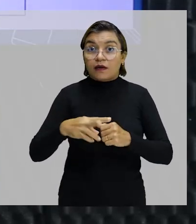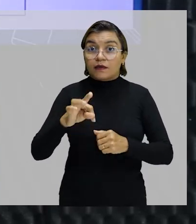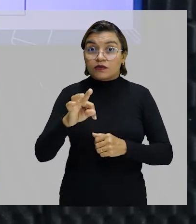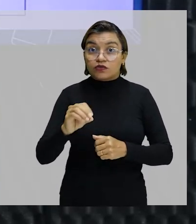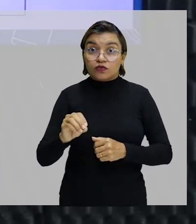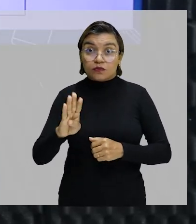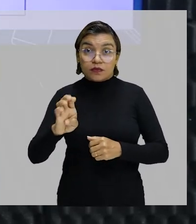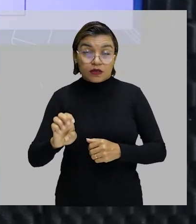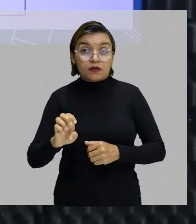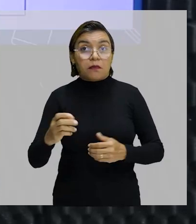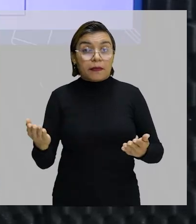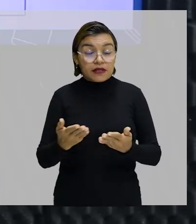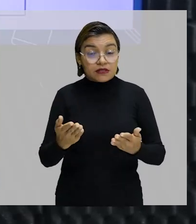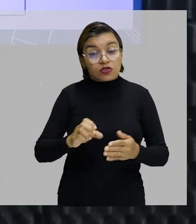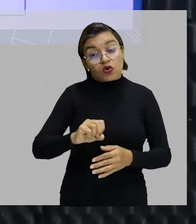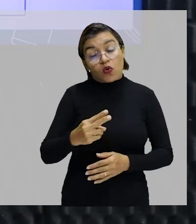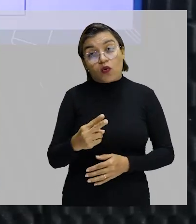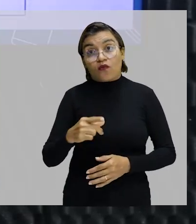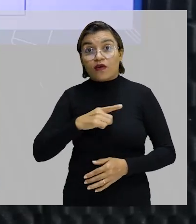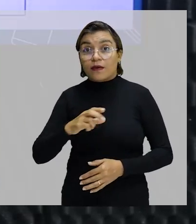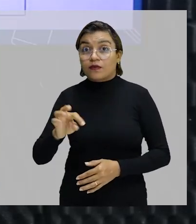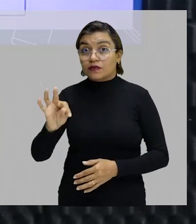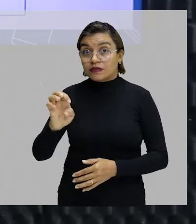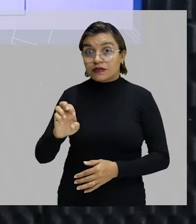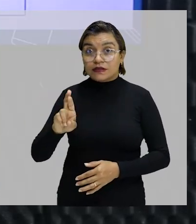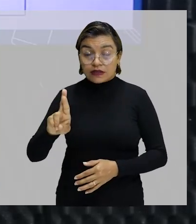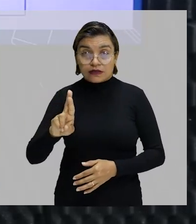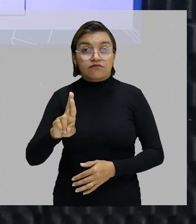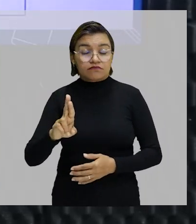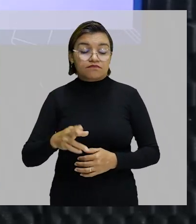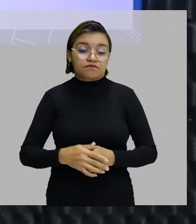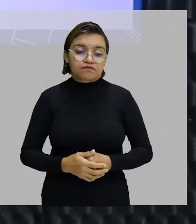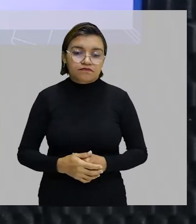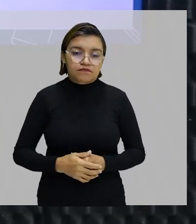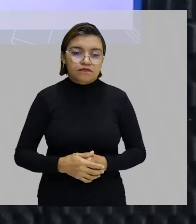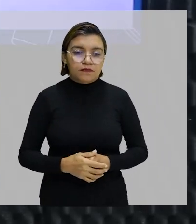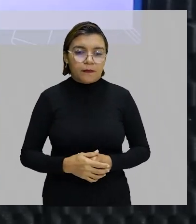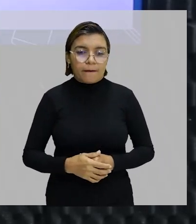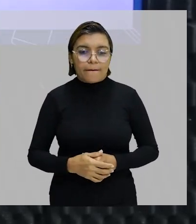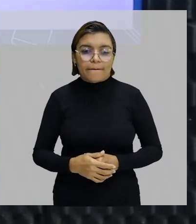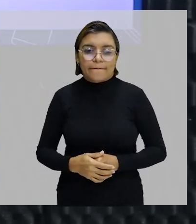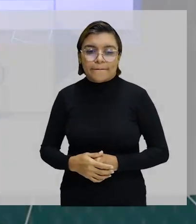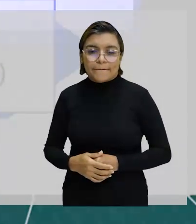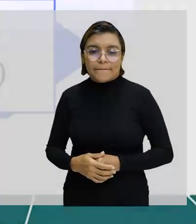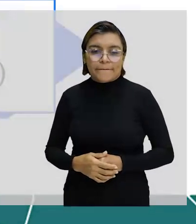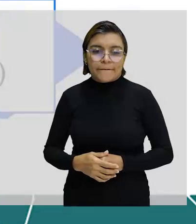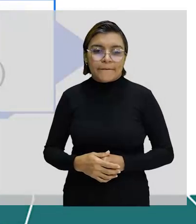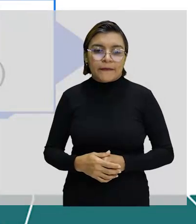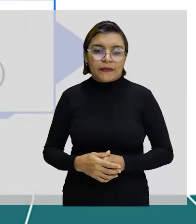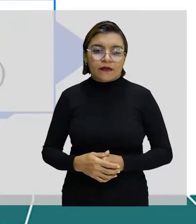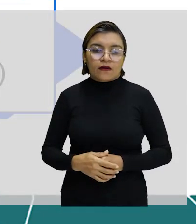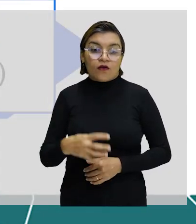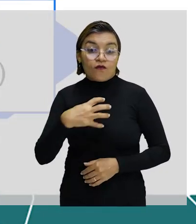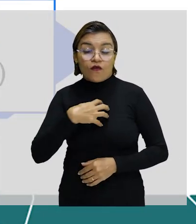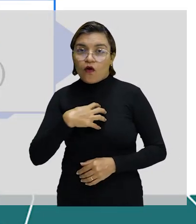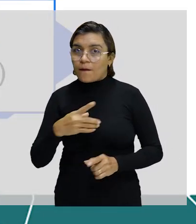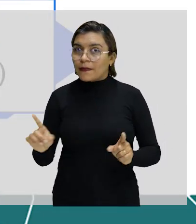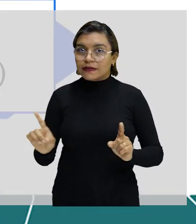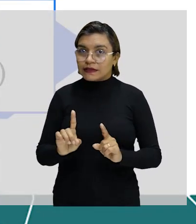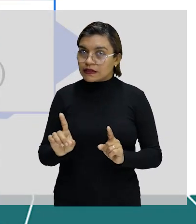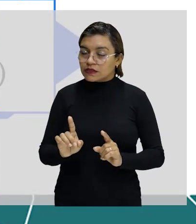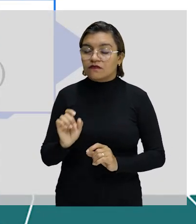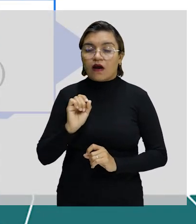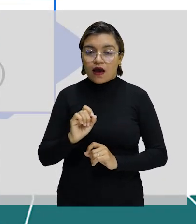ser o verbo ter. Então, para você diferenciar, de novo a gente volta lá para o contexto. Forma negativa é a